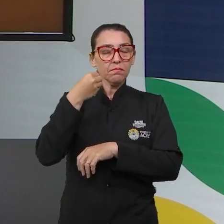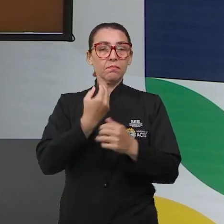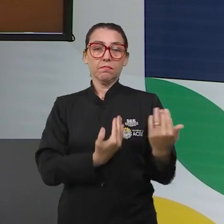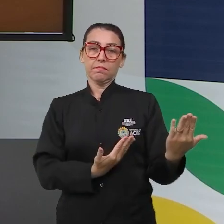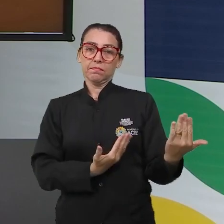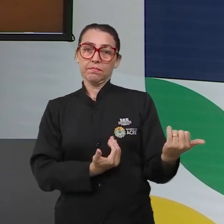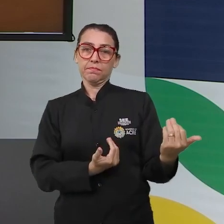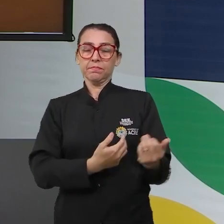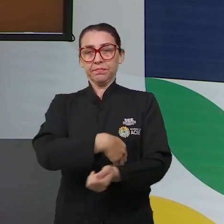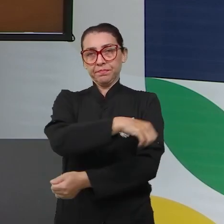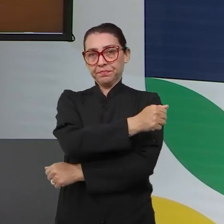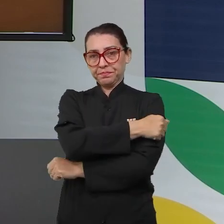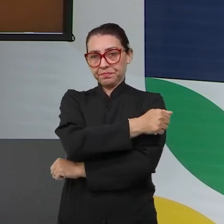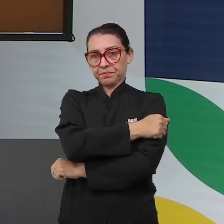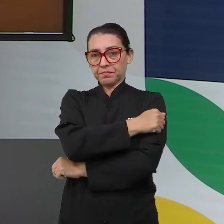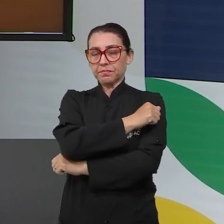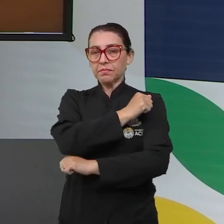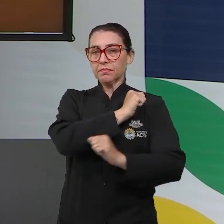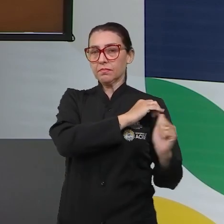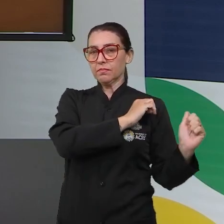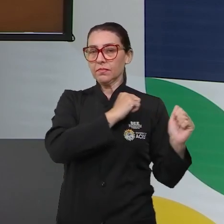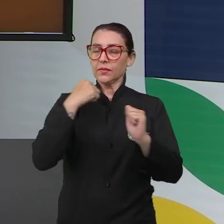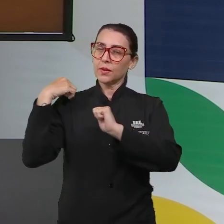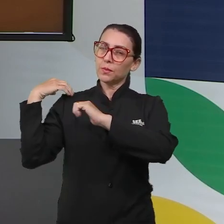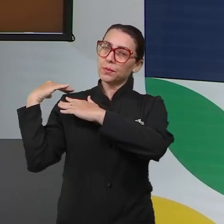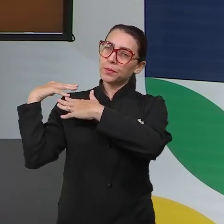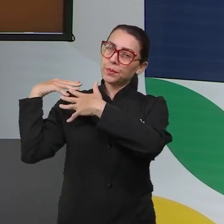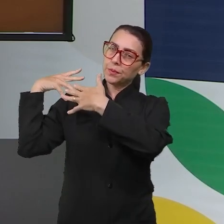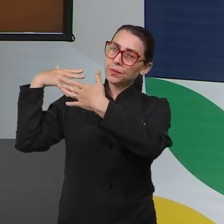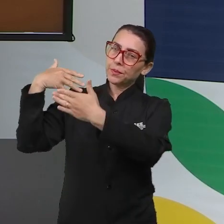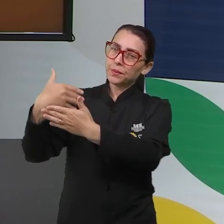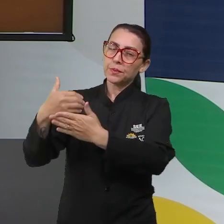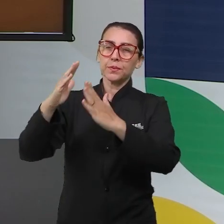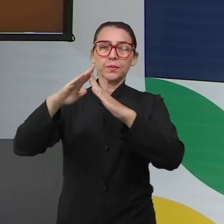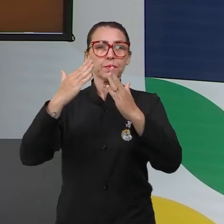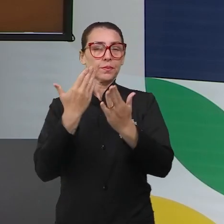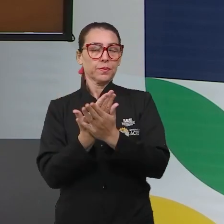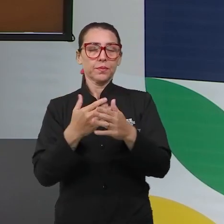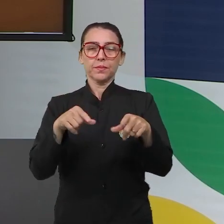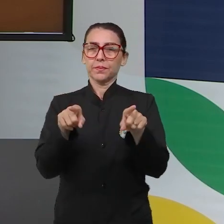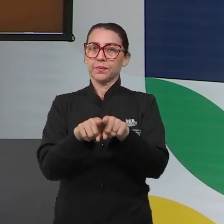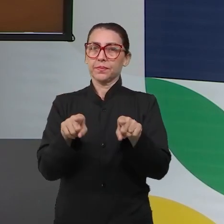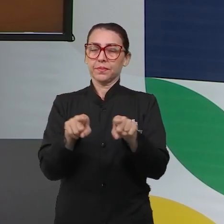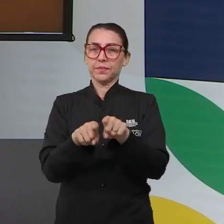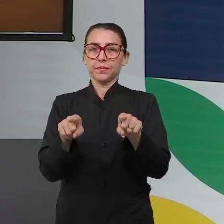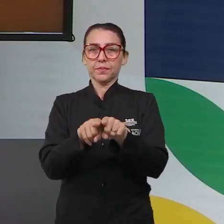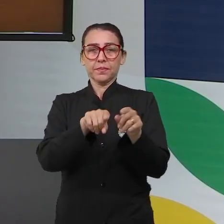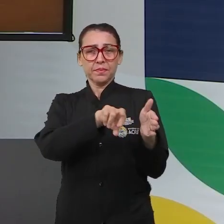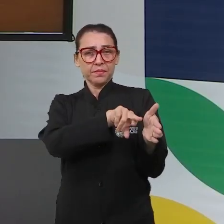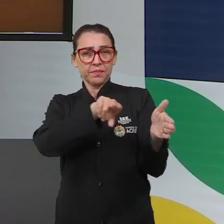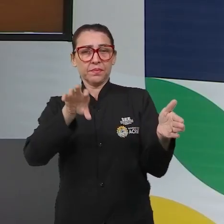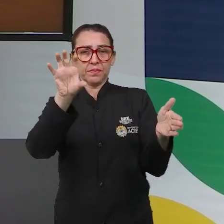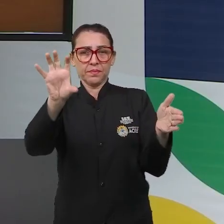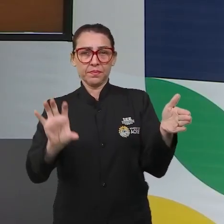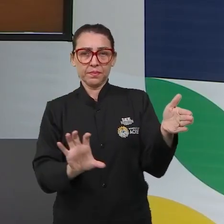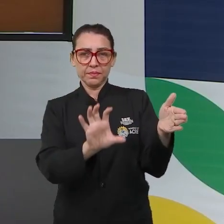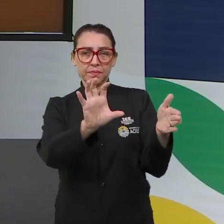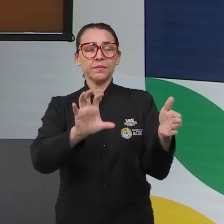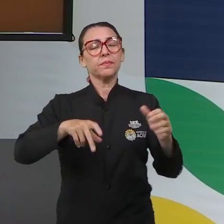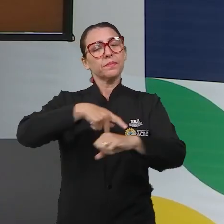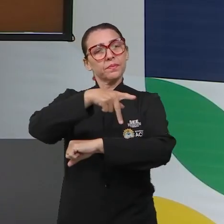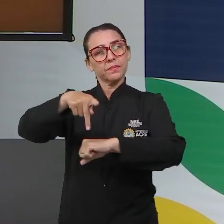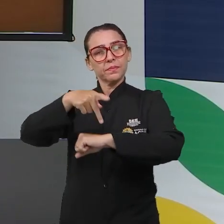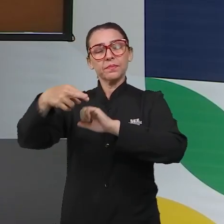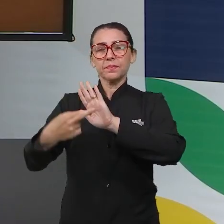jovem estudantil, com a trajetória que você traz de escola mesmo, sabe que diversas regiões do país